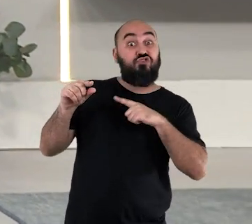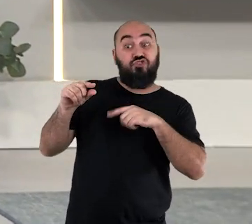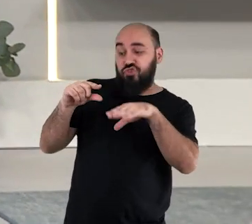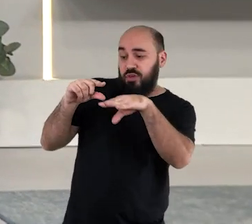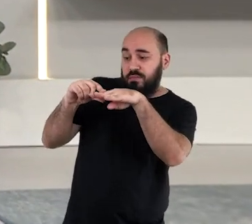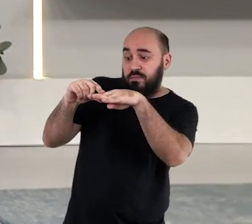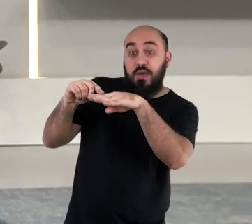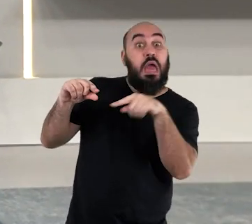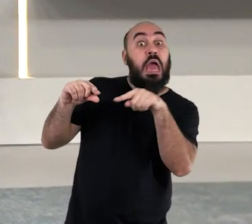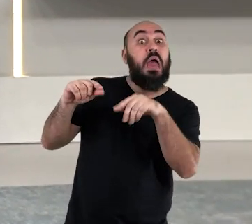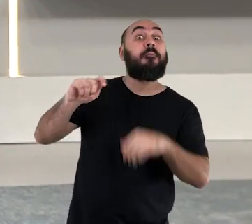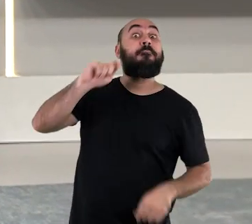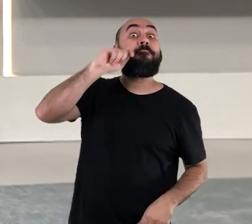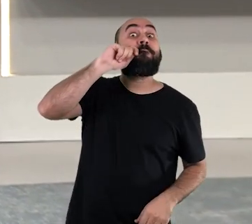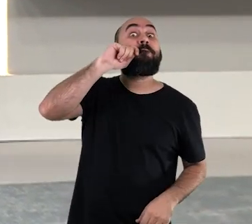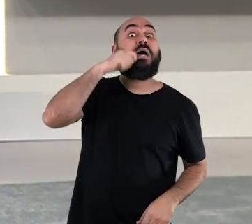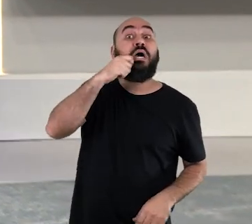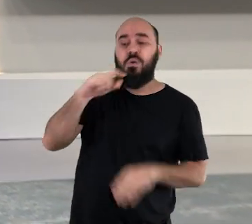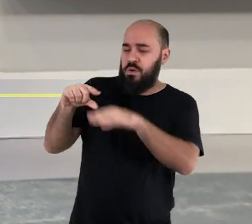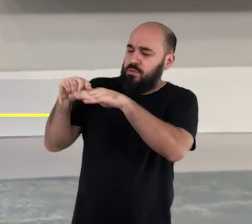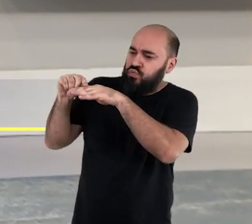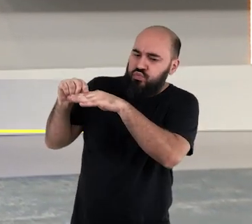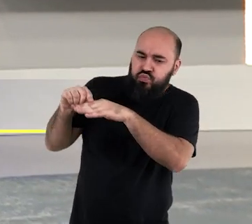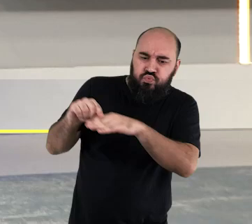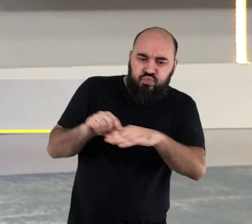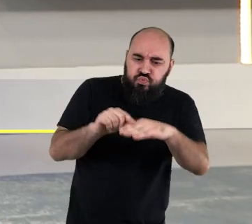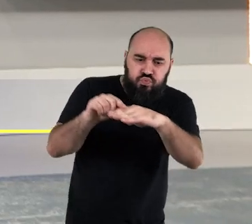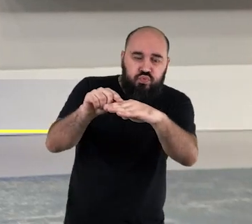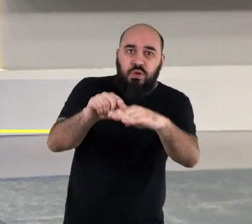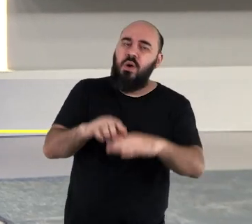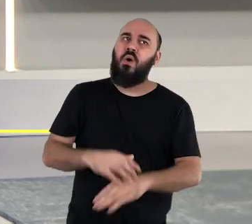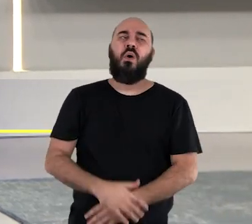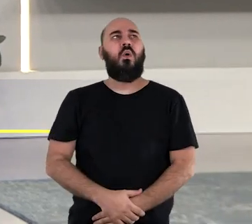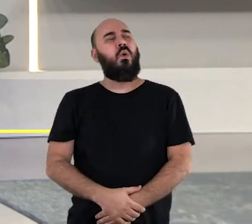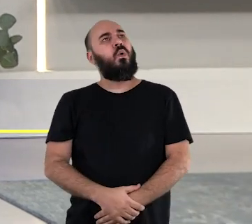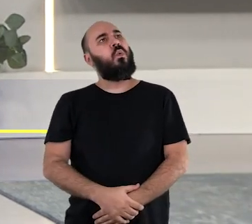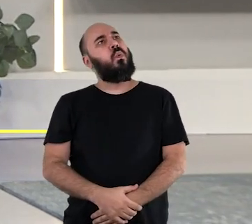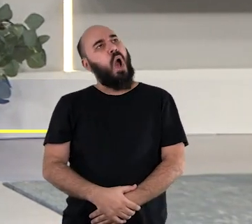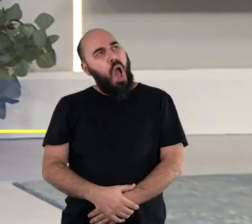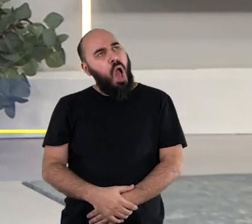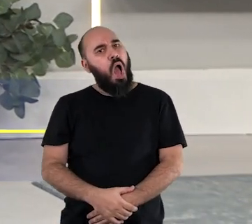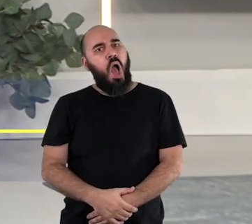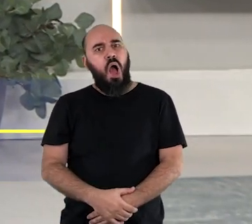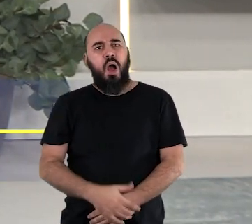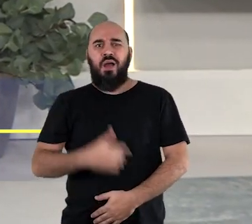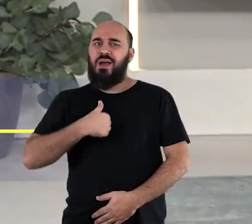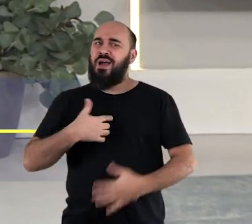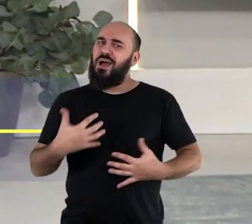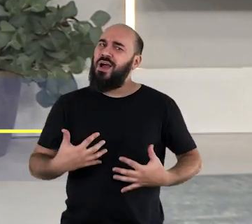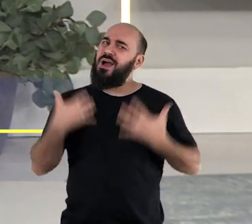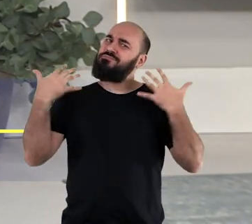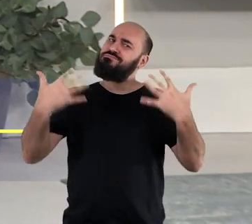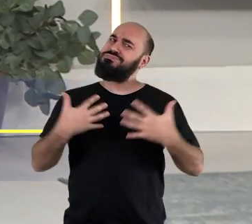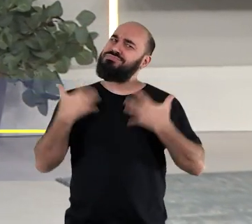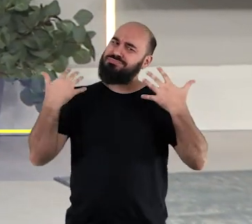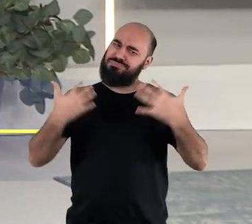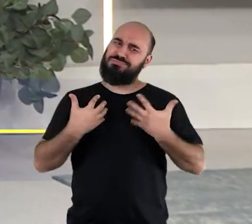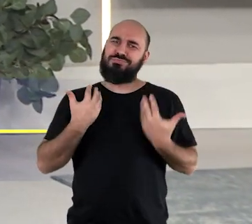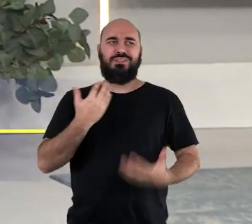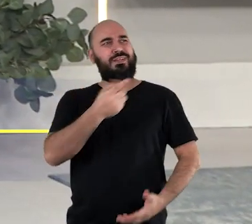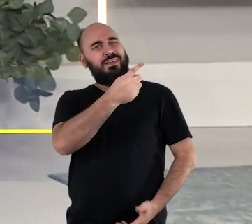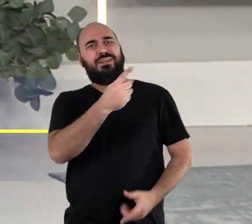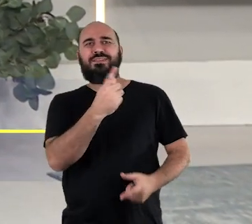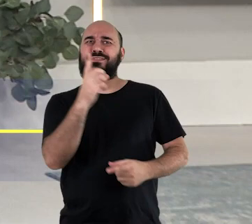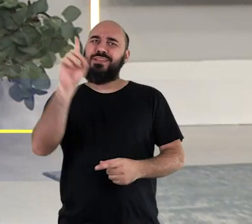conscientes, determinados, cumprindo uma missão. É claro que o coração de Elias se alegrava, porque ele sabia que, apesar de estar